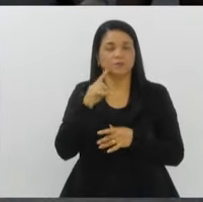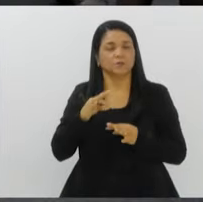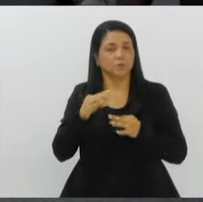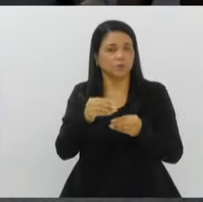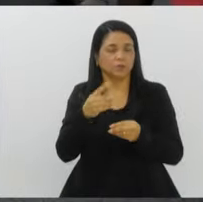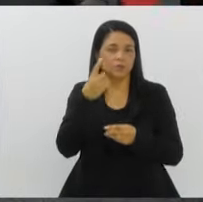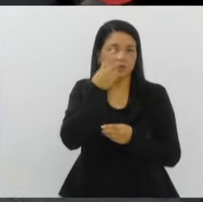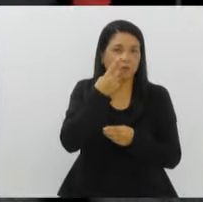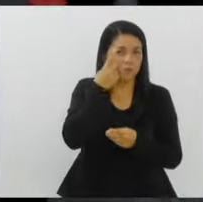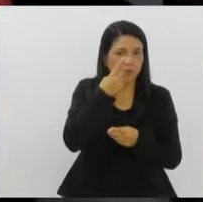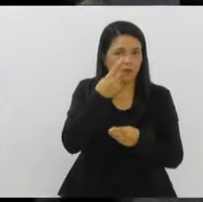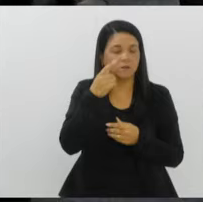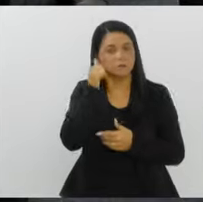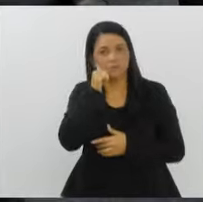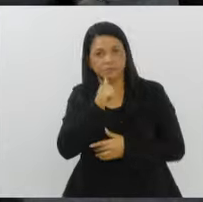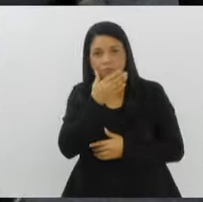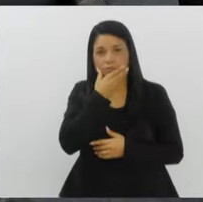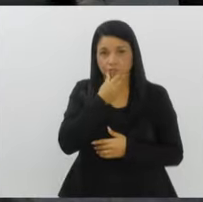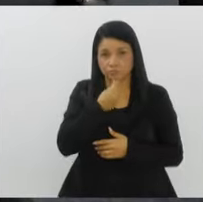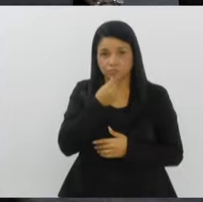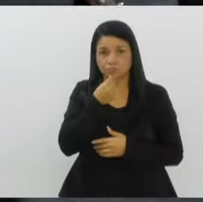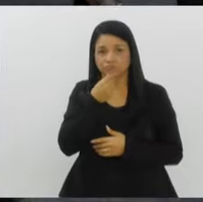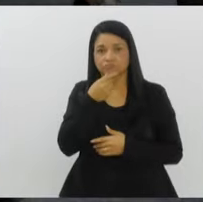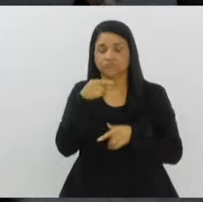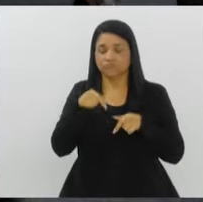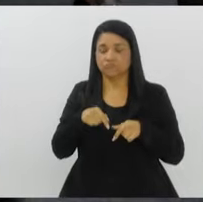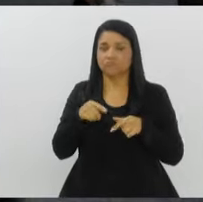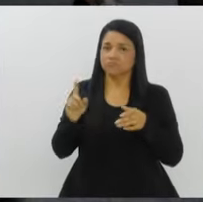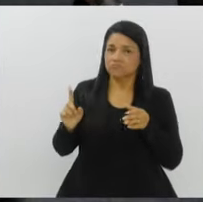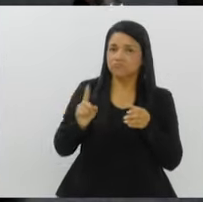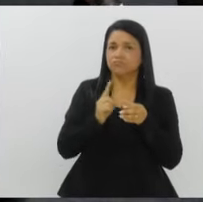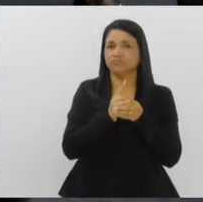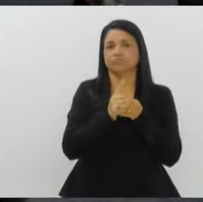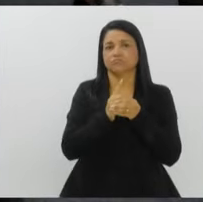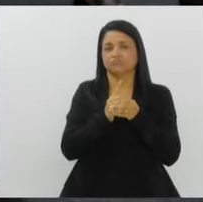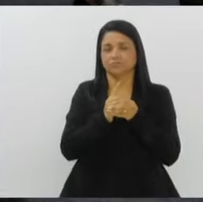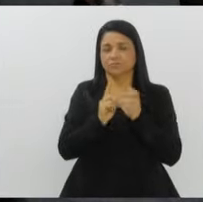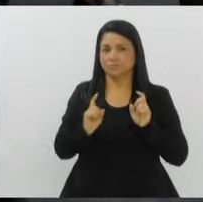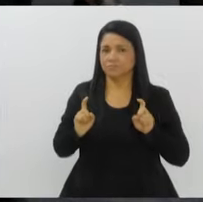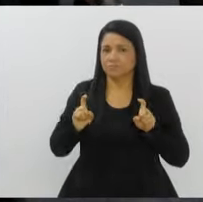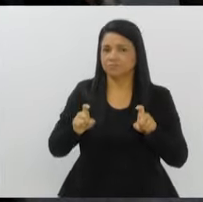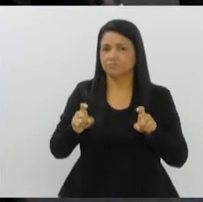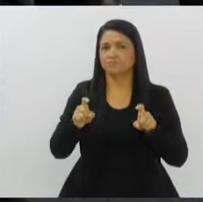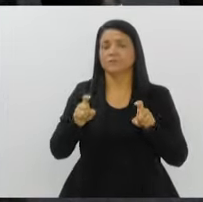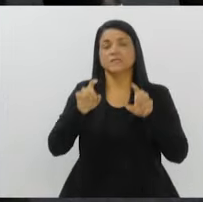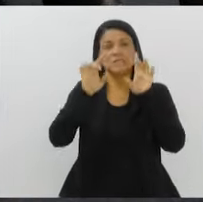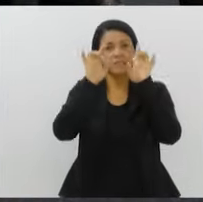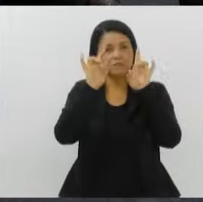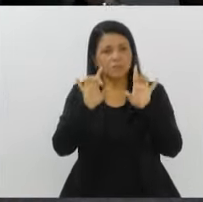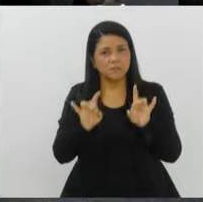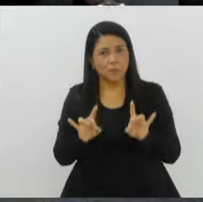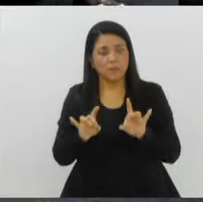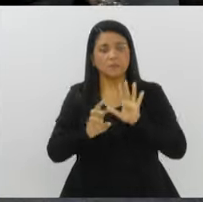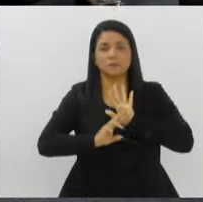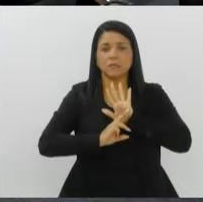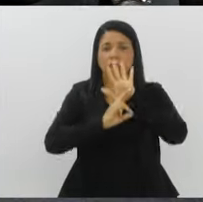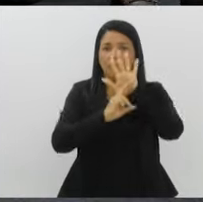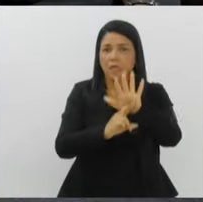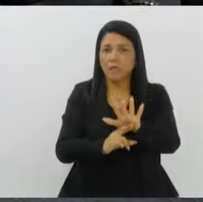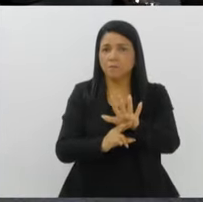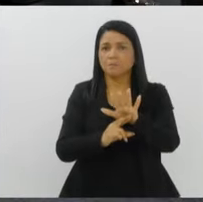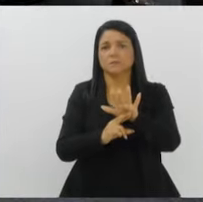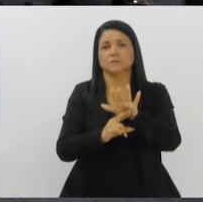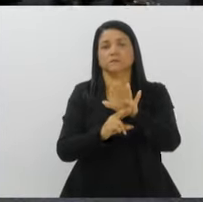e deputadas que fazem parte dessa legislatura, mas que fazem parte especialmente do que representa